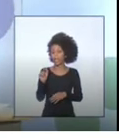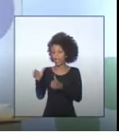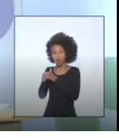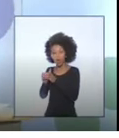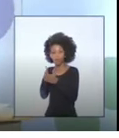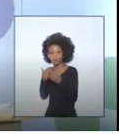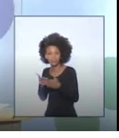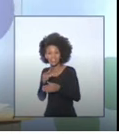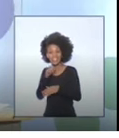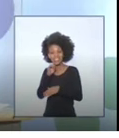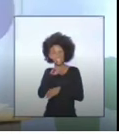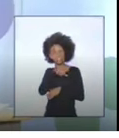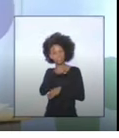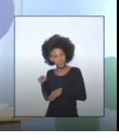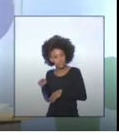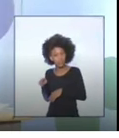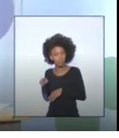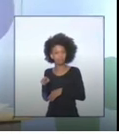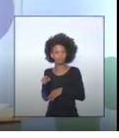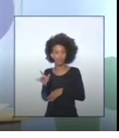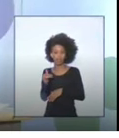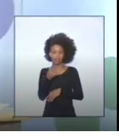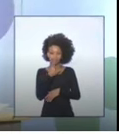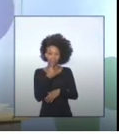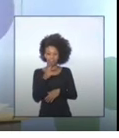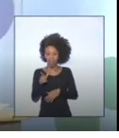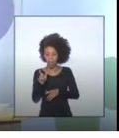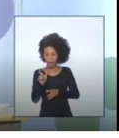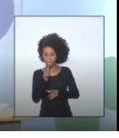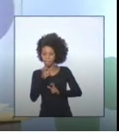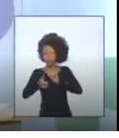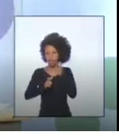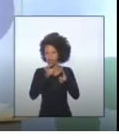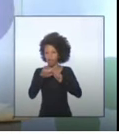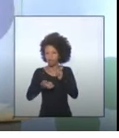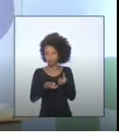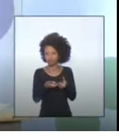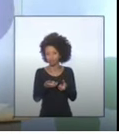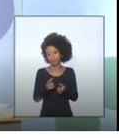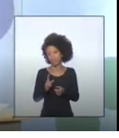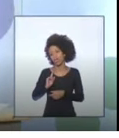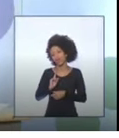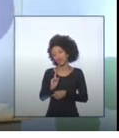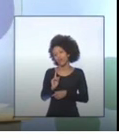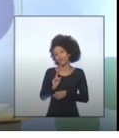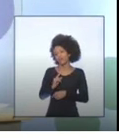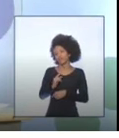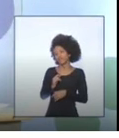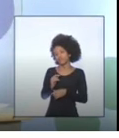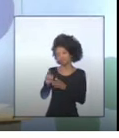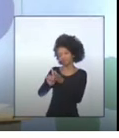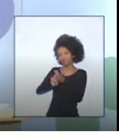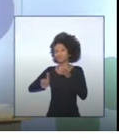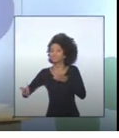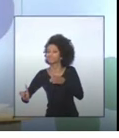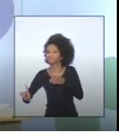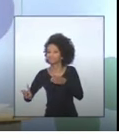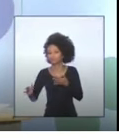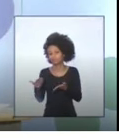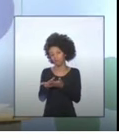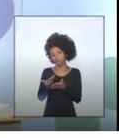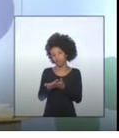você infelizmente ficar falando palavrões, a gente vai ter que puni-lo, tirando você dessa